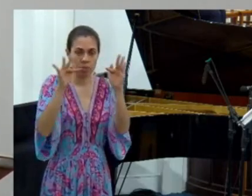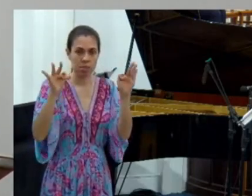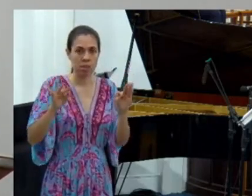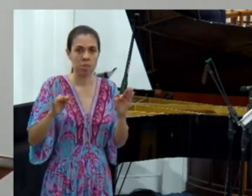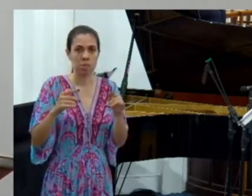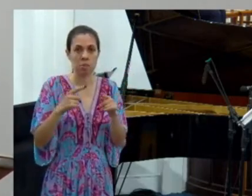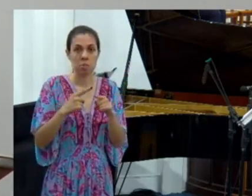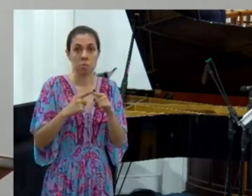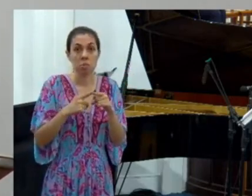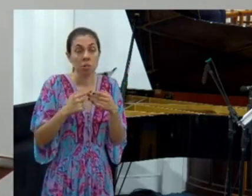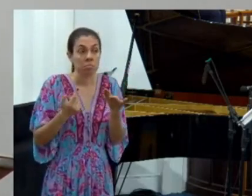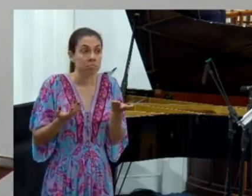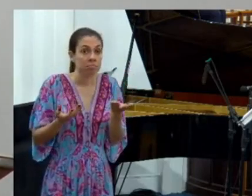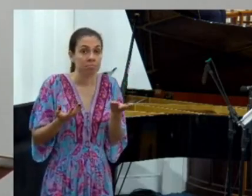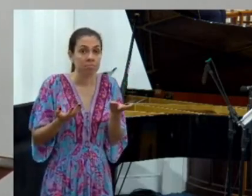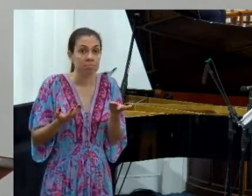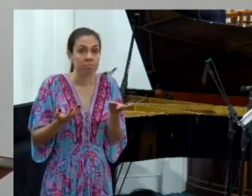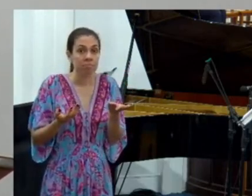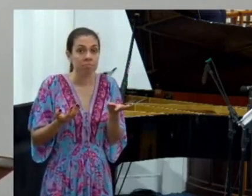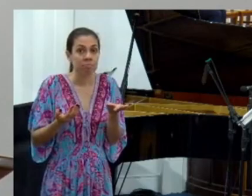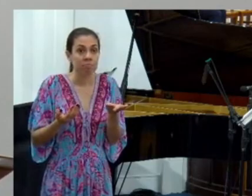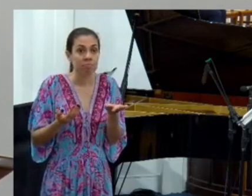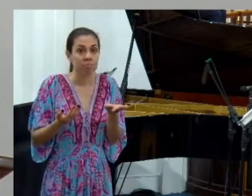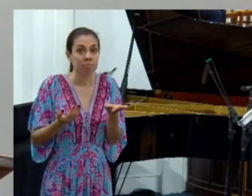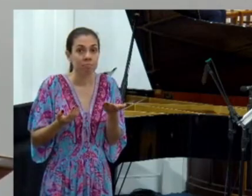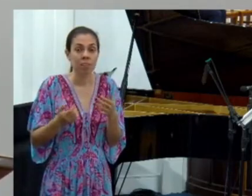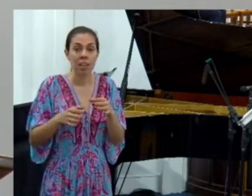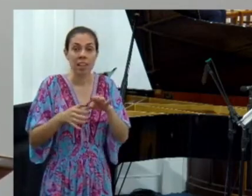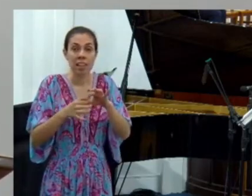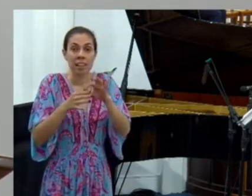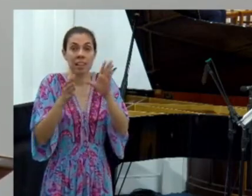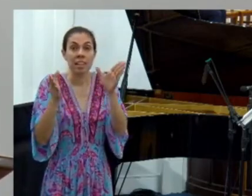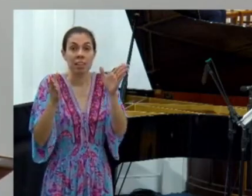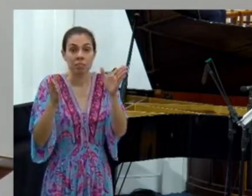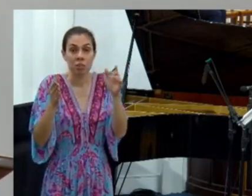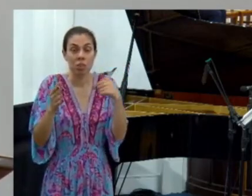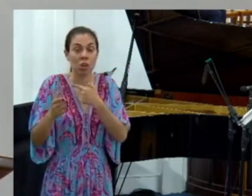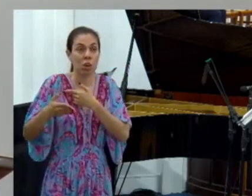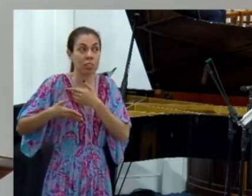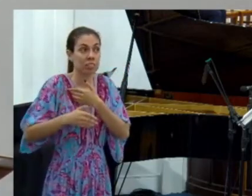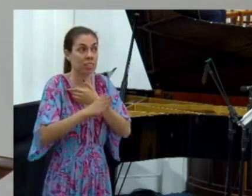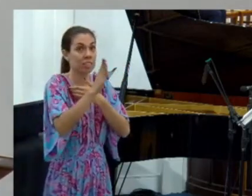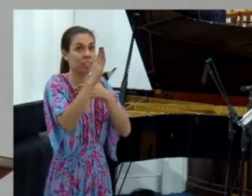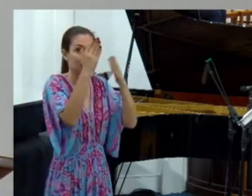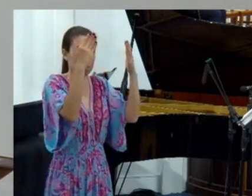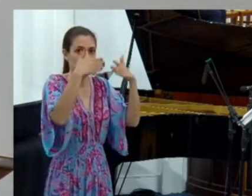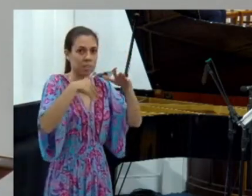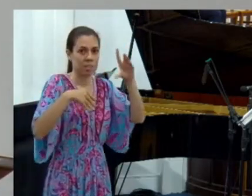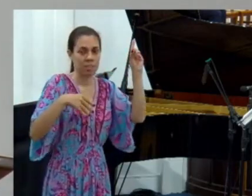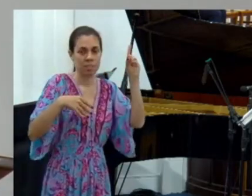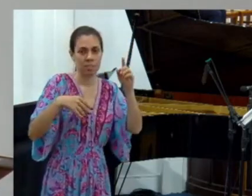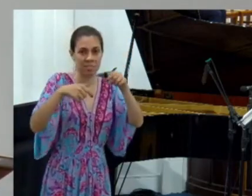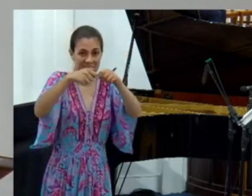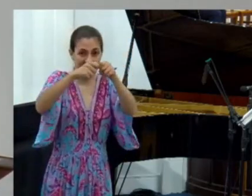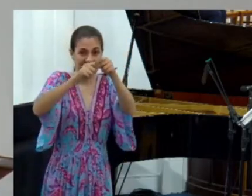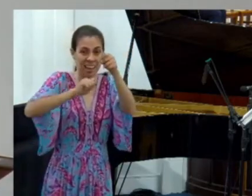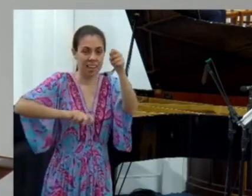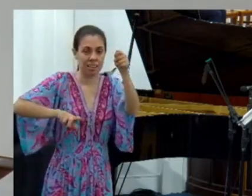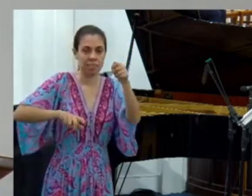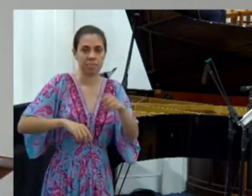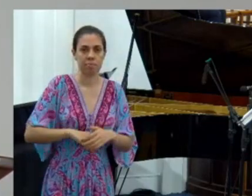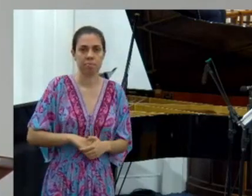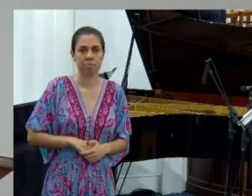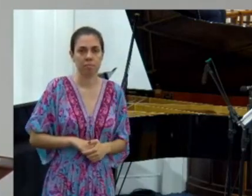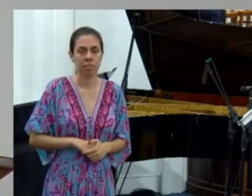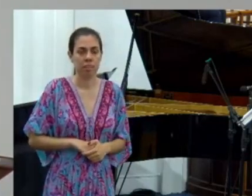tabernáculo, depois, por meio de Salomão, um templo, não estava mais no Santo dos Santos. Ou